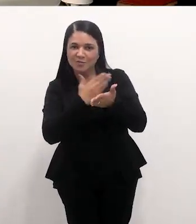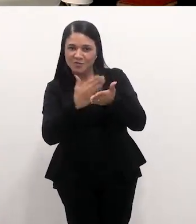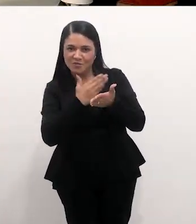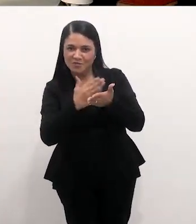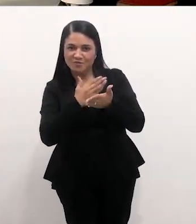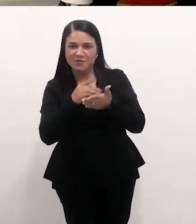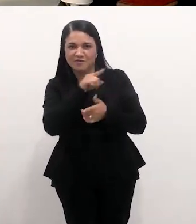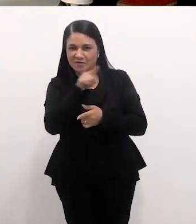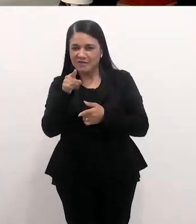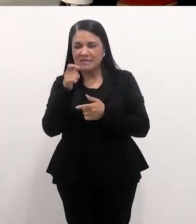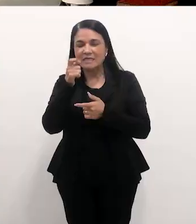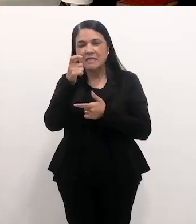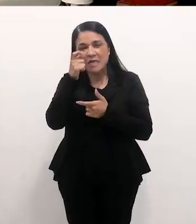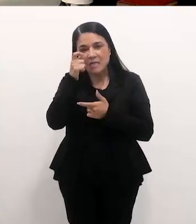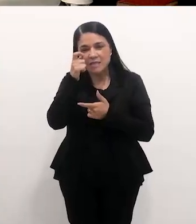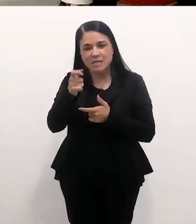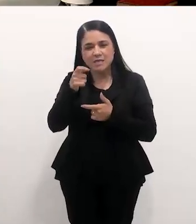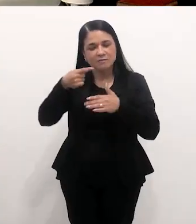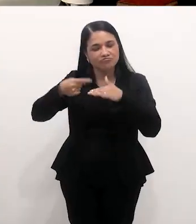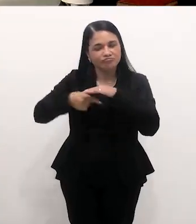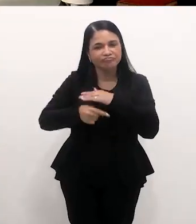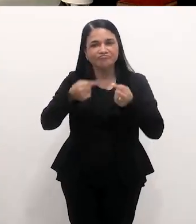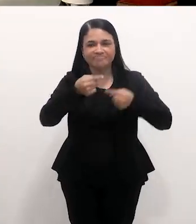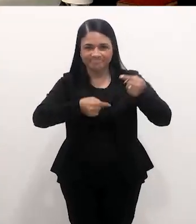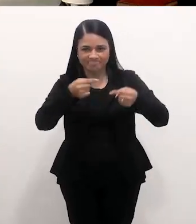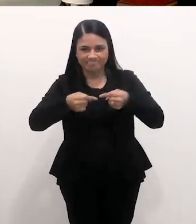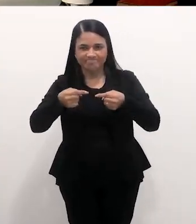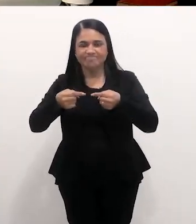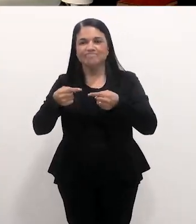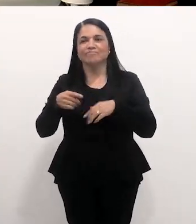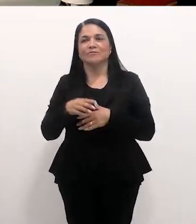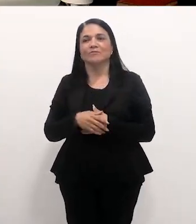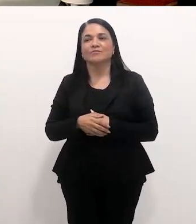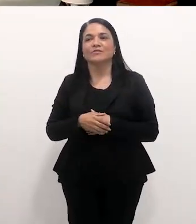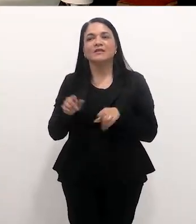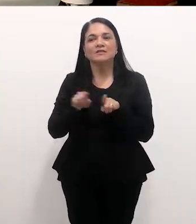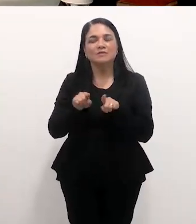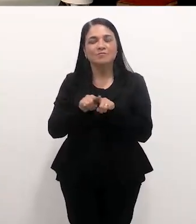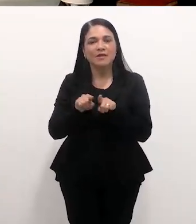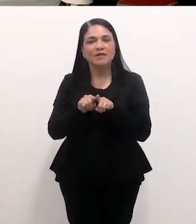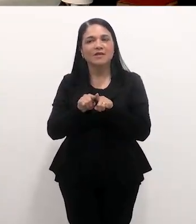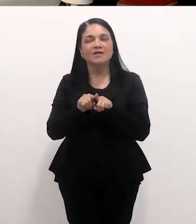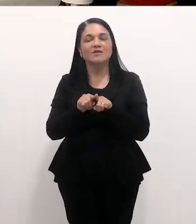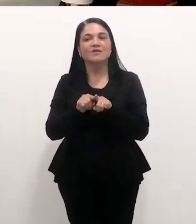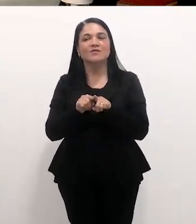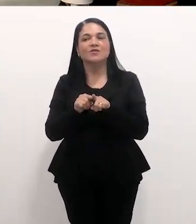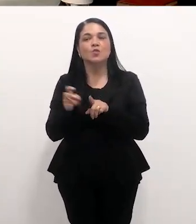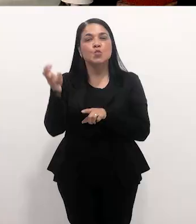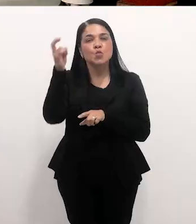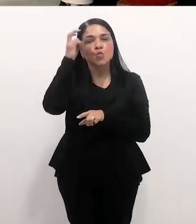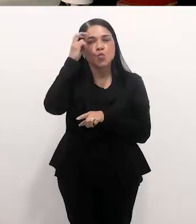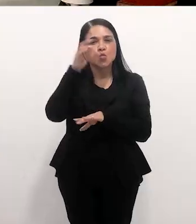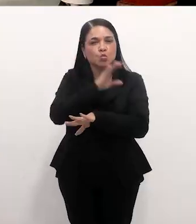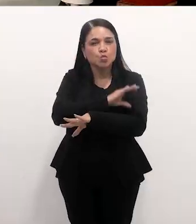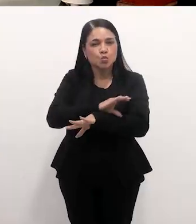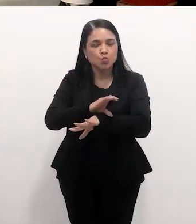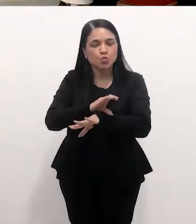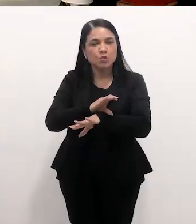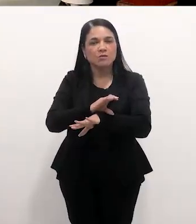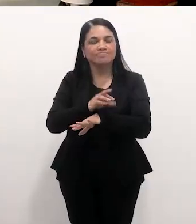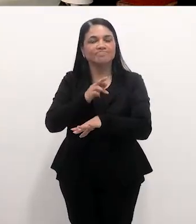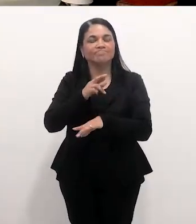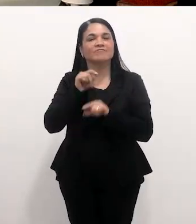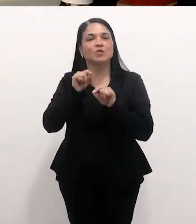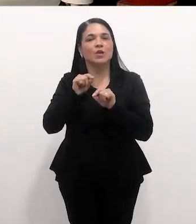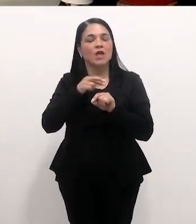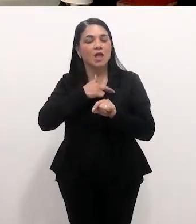aí para aqueles que queiram se aprofundar sobre esse nosso debate. E queria trazer aqui uma questão também de ordem cultural e trazendo